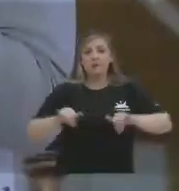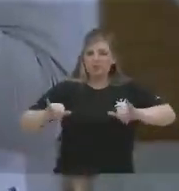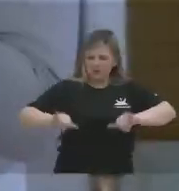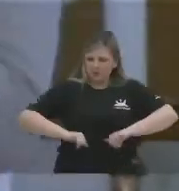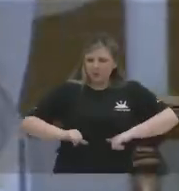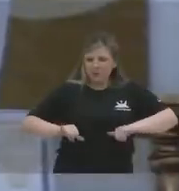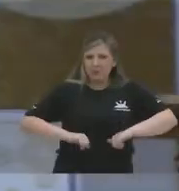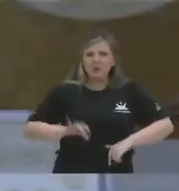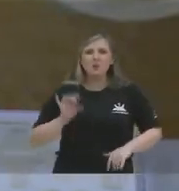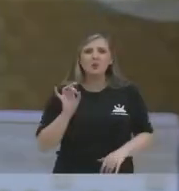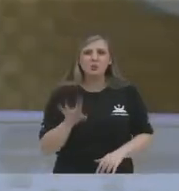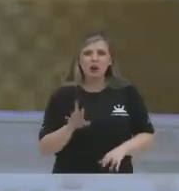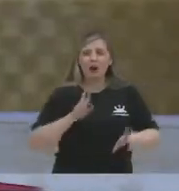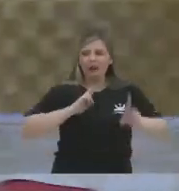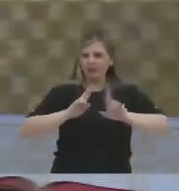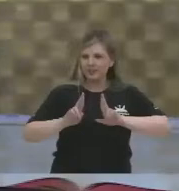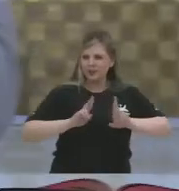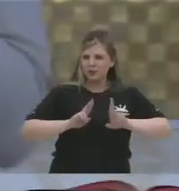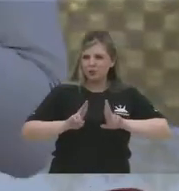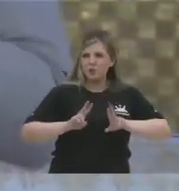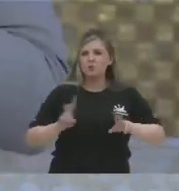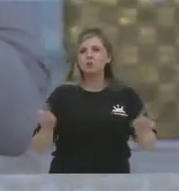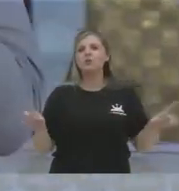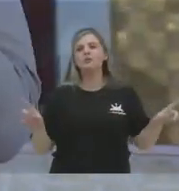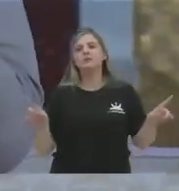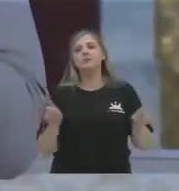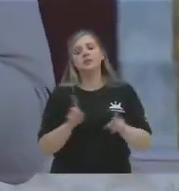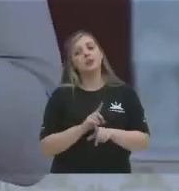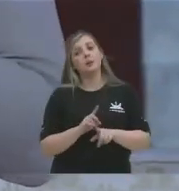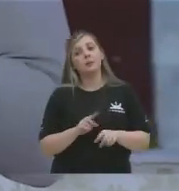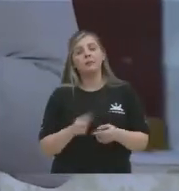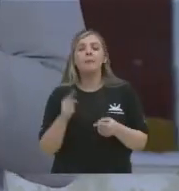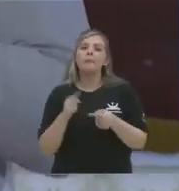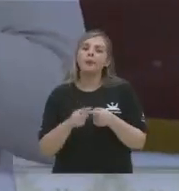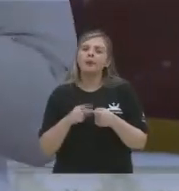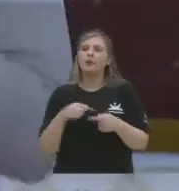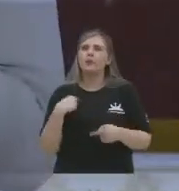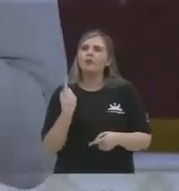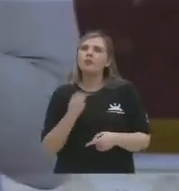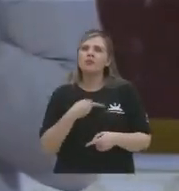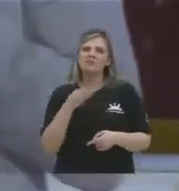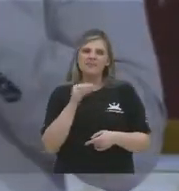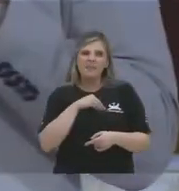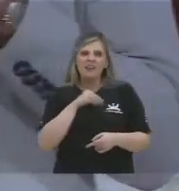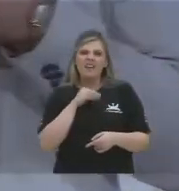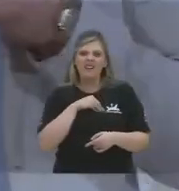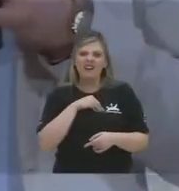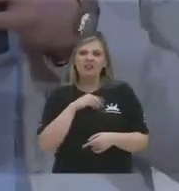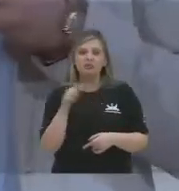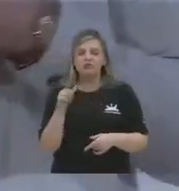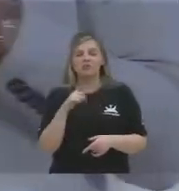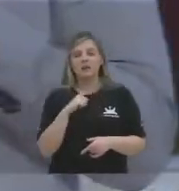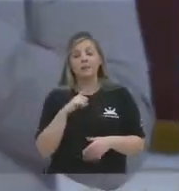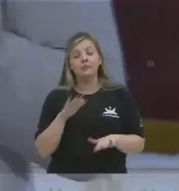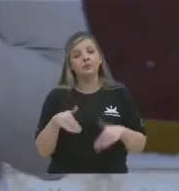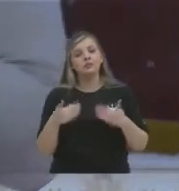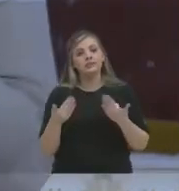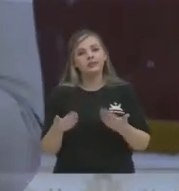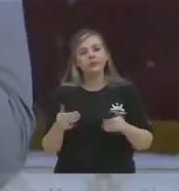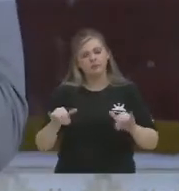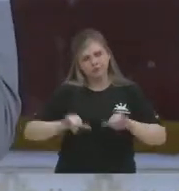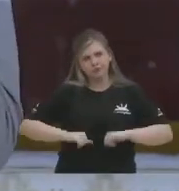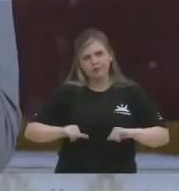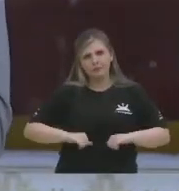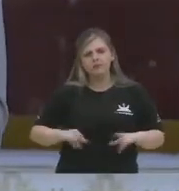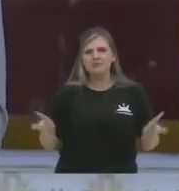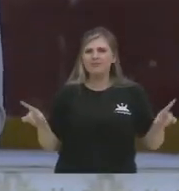por exemplo, alguém pode dizer, ah, porque nós pecamos, então nós temos sofrimento. Não, o